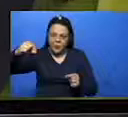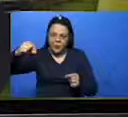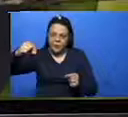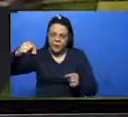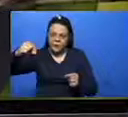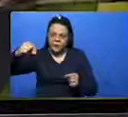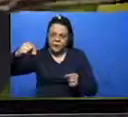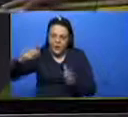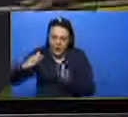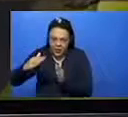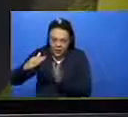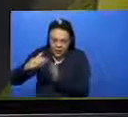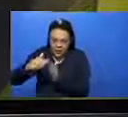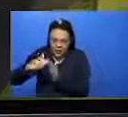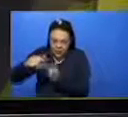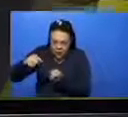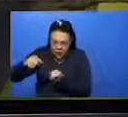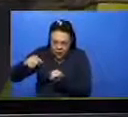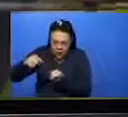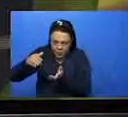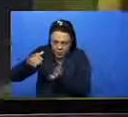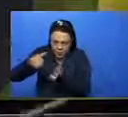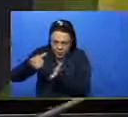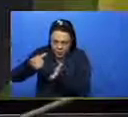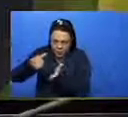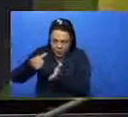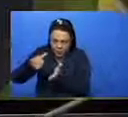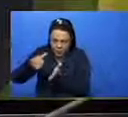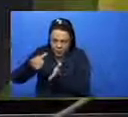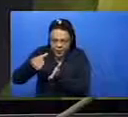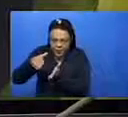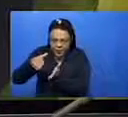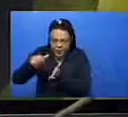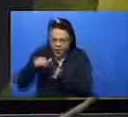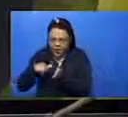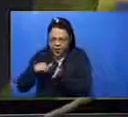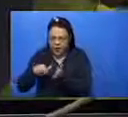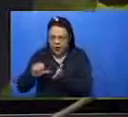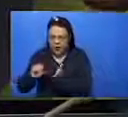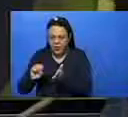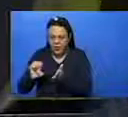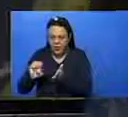um pedacinho aqui, que é o que a gente chama de setor da circunferência.